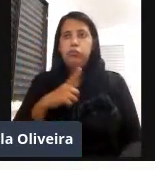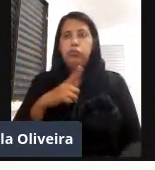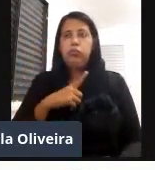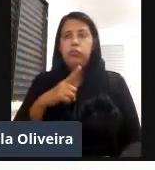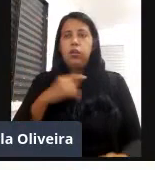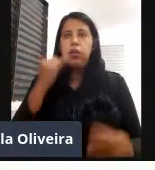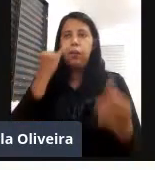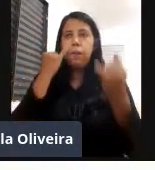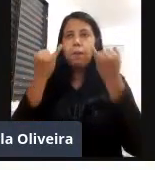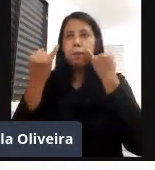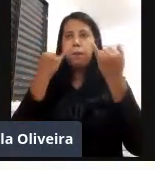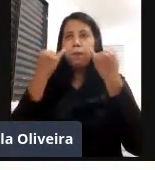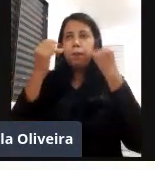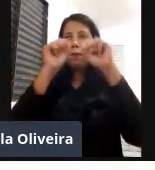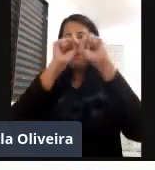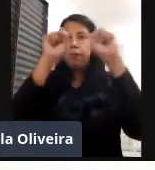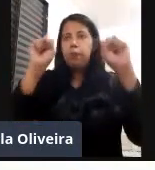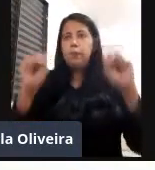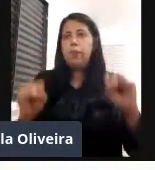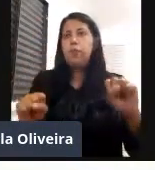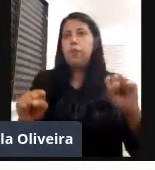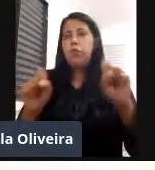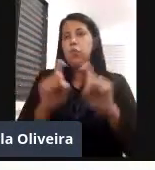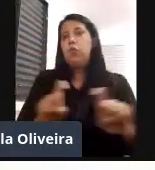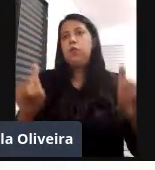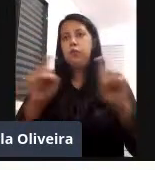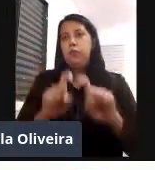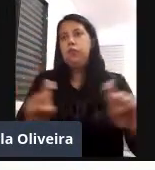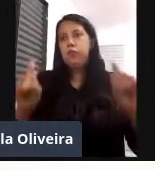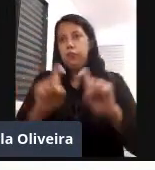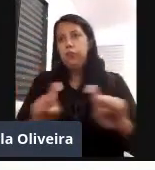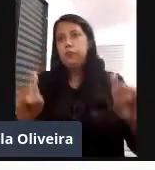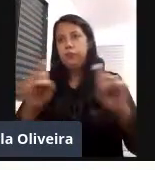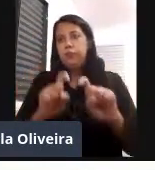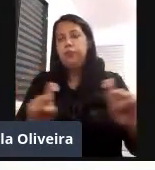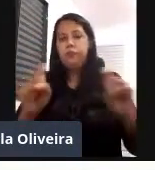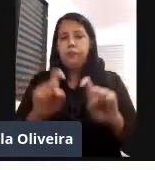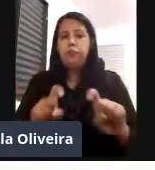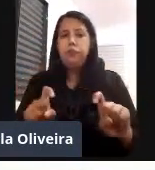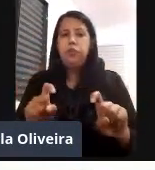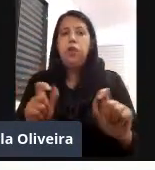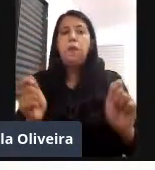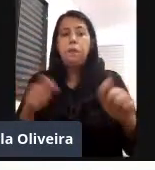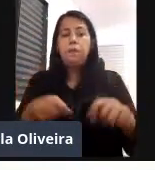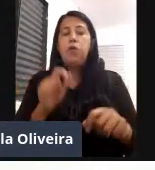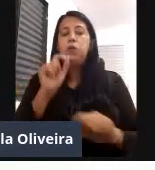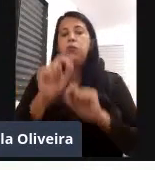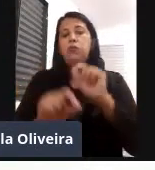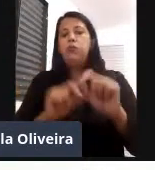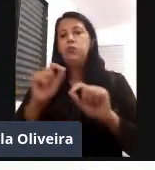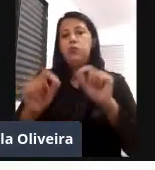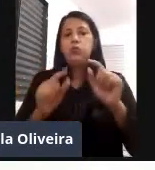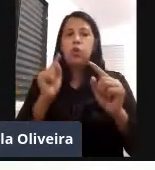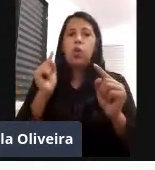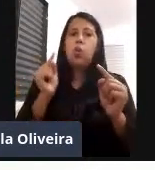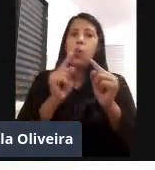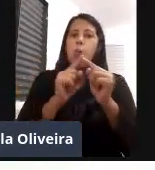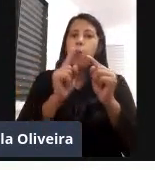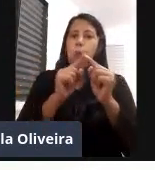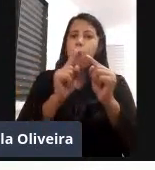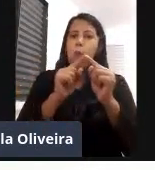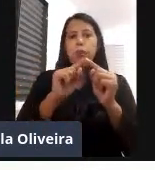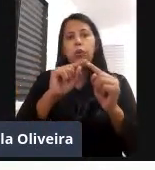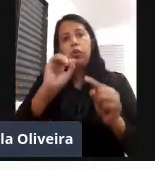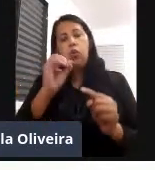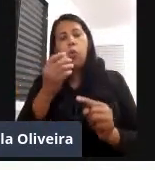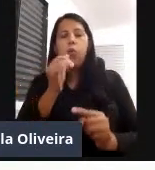ser a base. Então, eles vão permitir o quê? Combinar ou excluir termos, como palavras-chave,